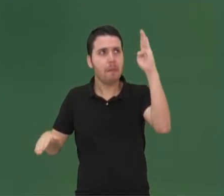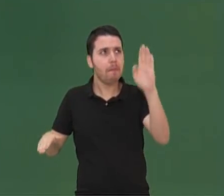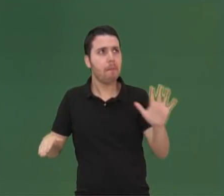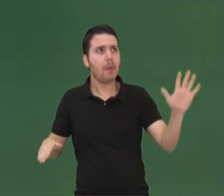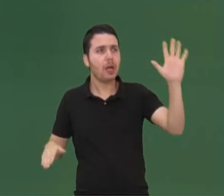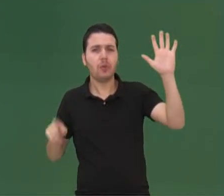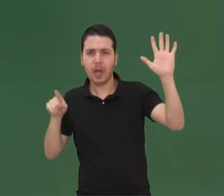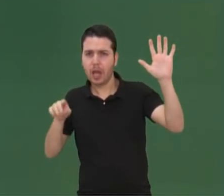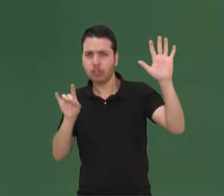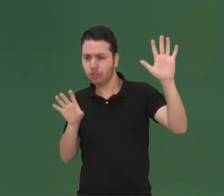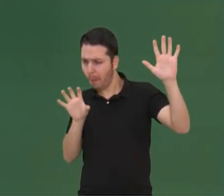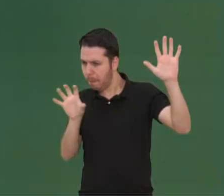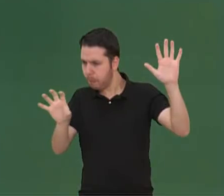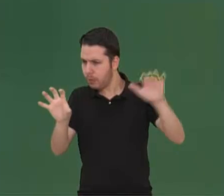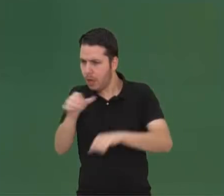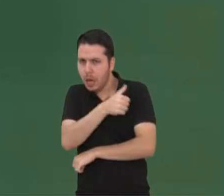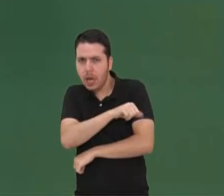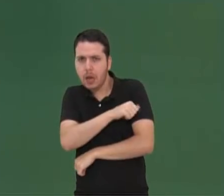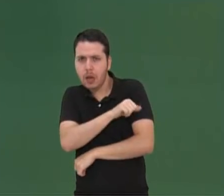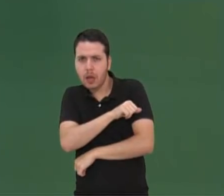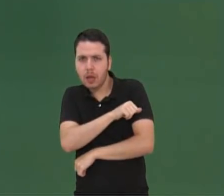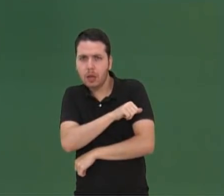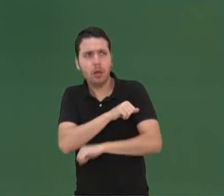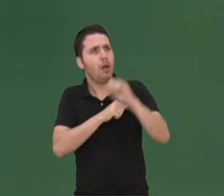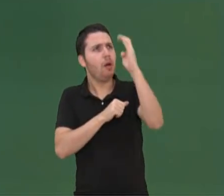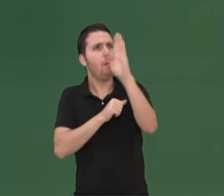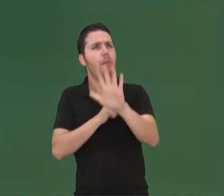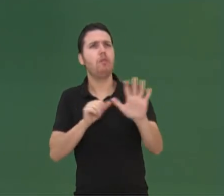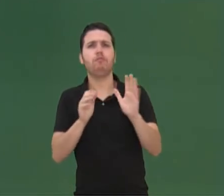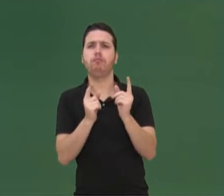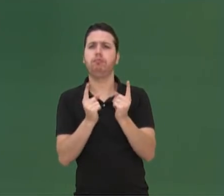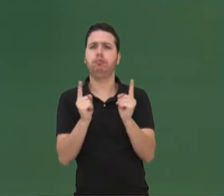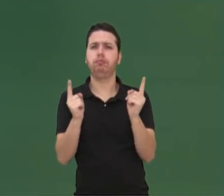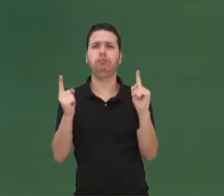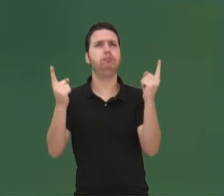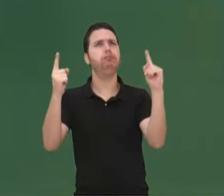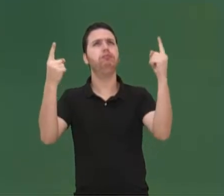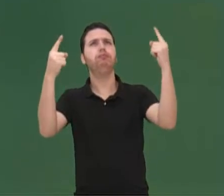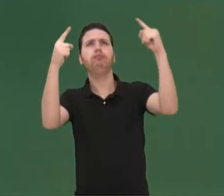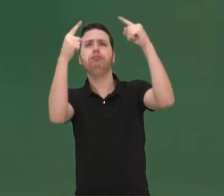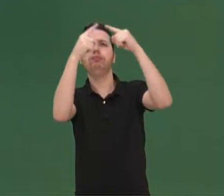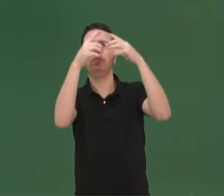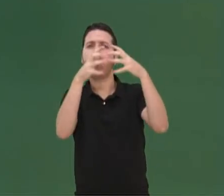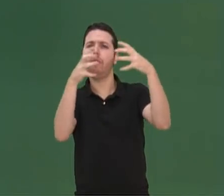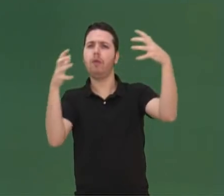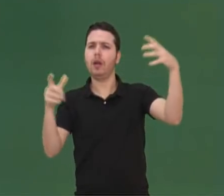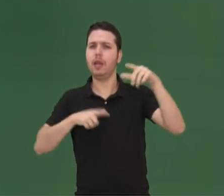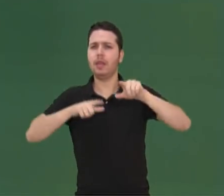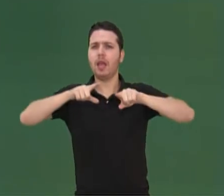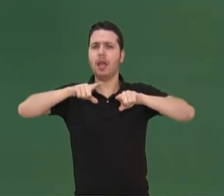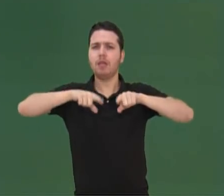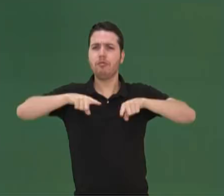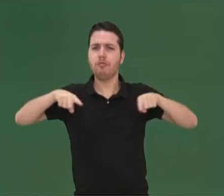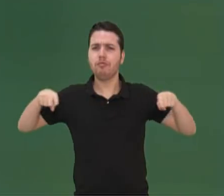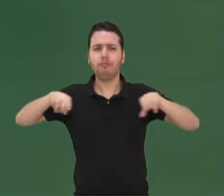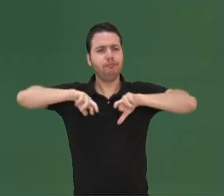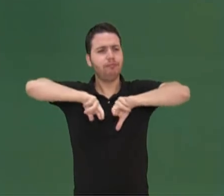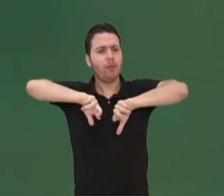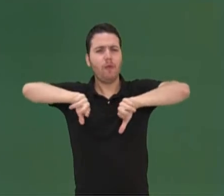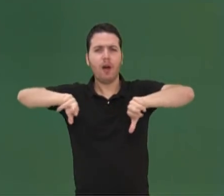Esqueciam que o Brasil é um país imenso e que tem uma diversidade cultural maravilhosa e